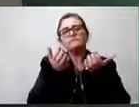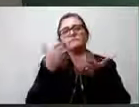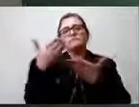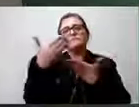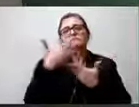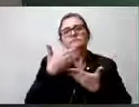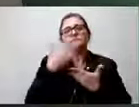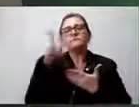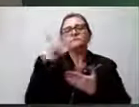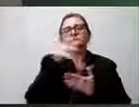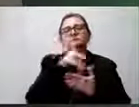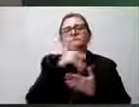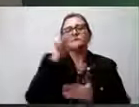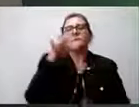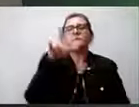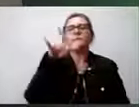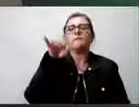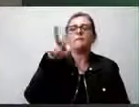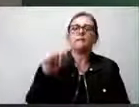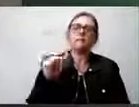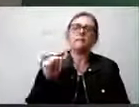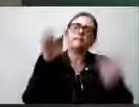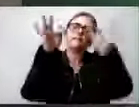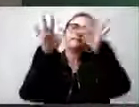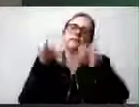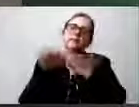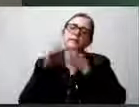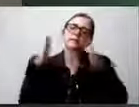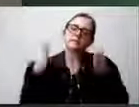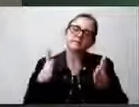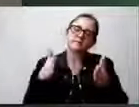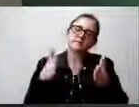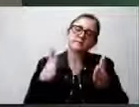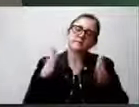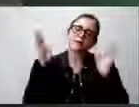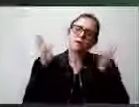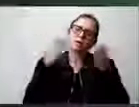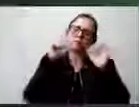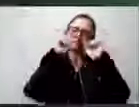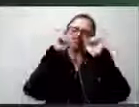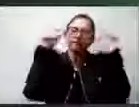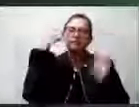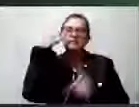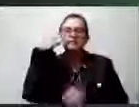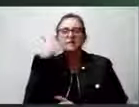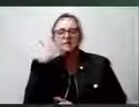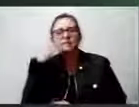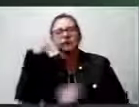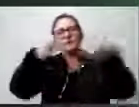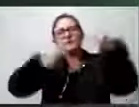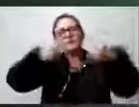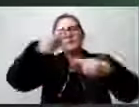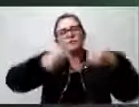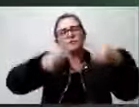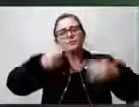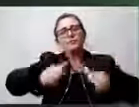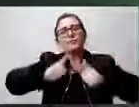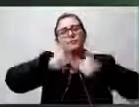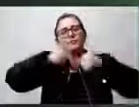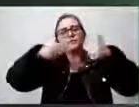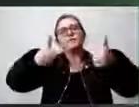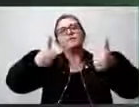um pouquinho nessa finalização de mesa. Acho que é bem justo. Hoje pela manhã, ao telefone, estava discutindo as melhores formas de abordar a